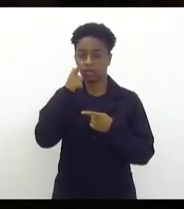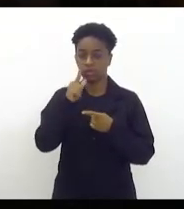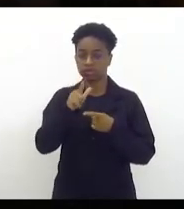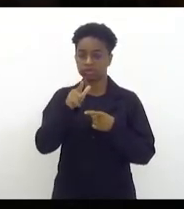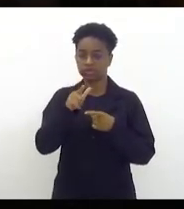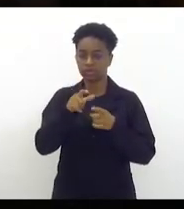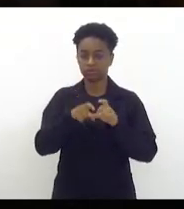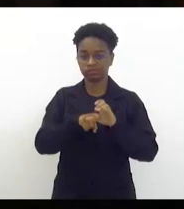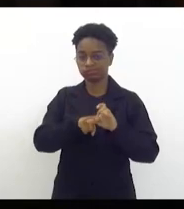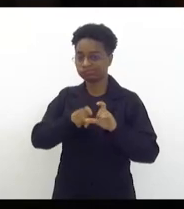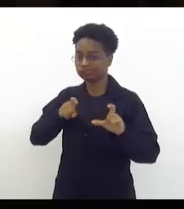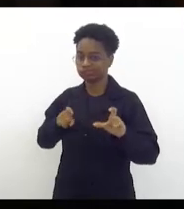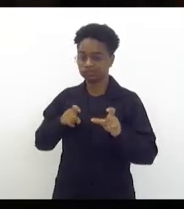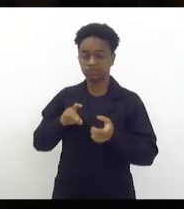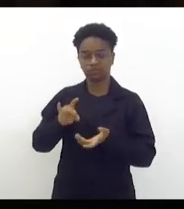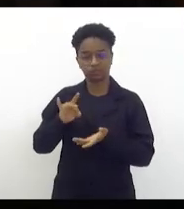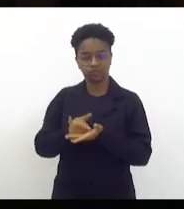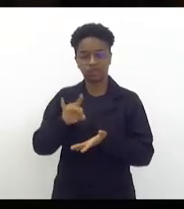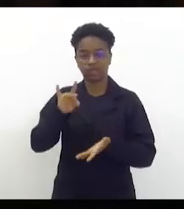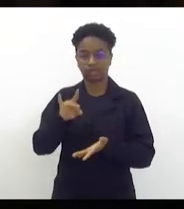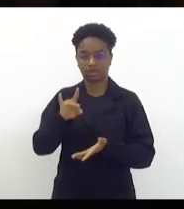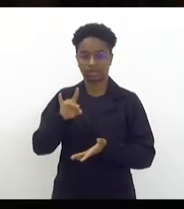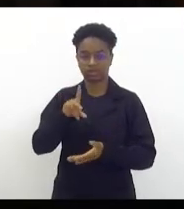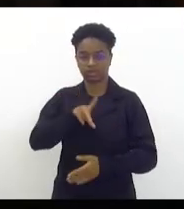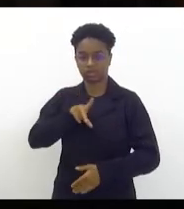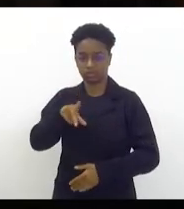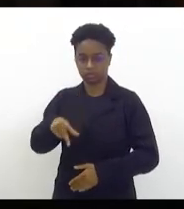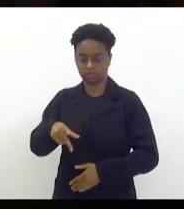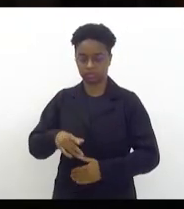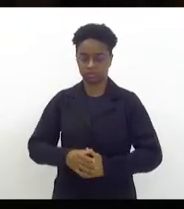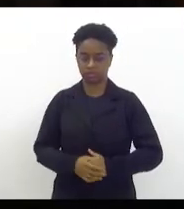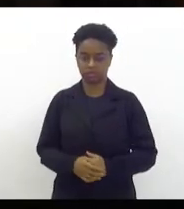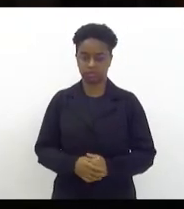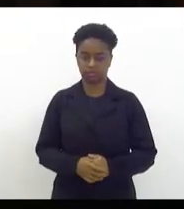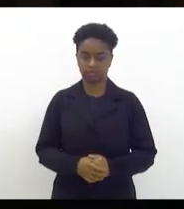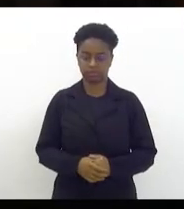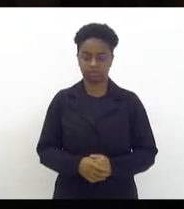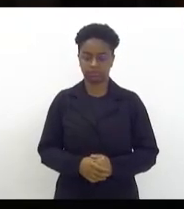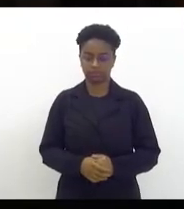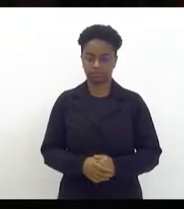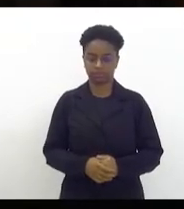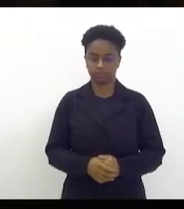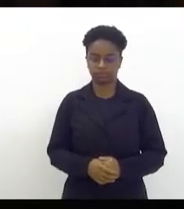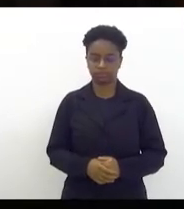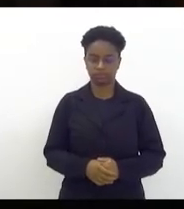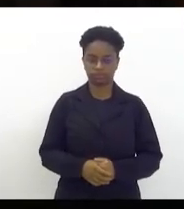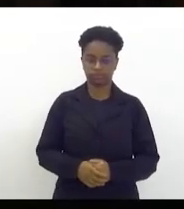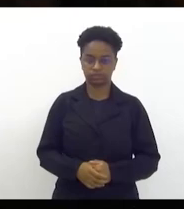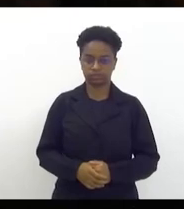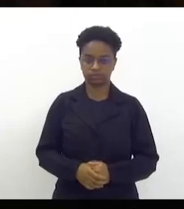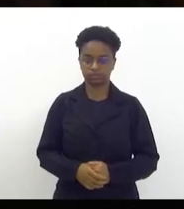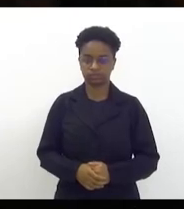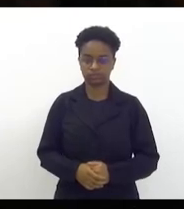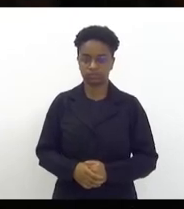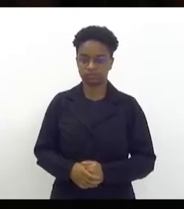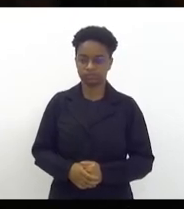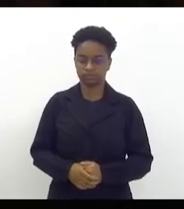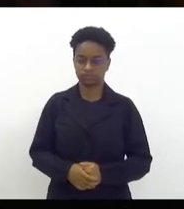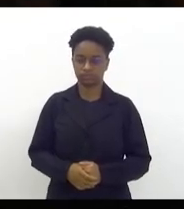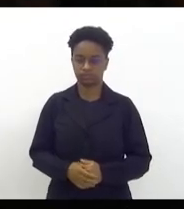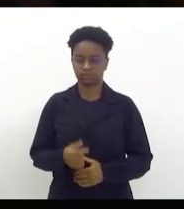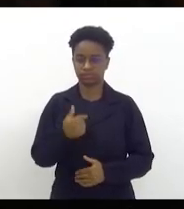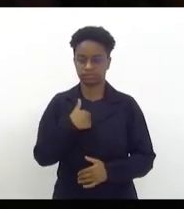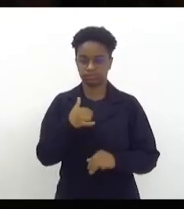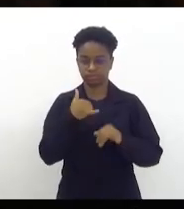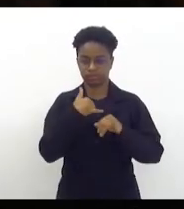se apartou definitivamente de Portugal. Então, estou chamando a